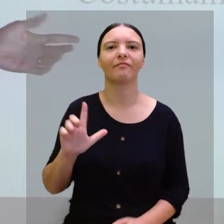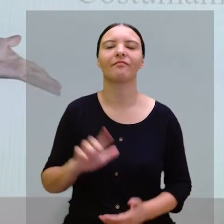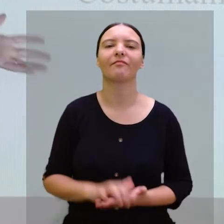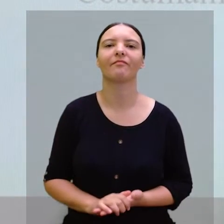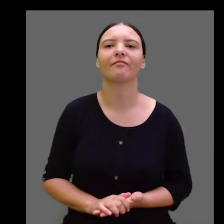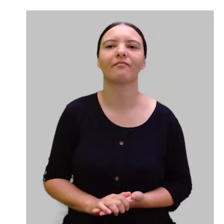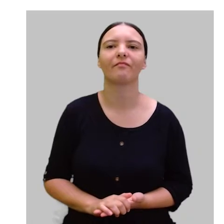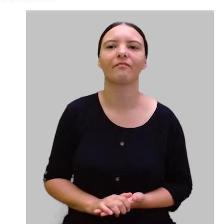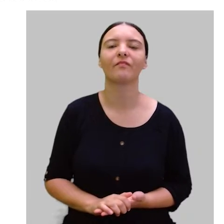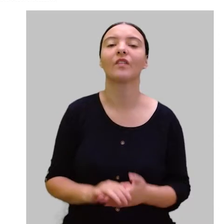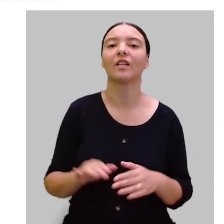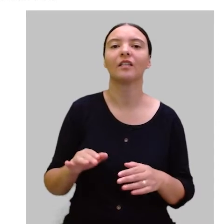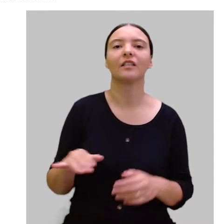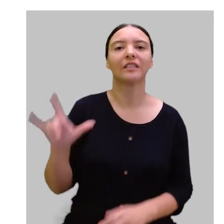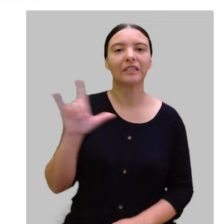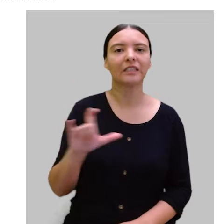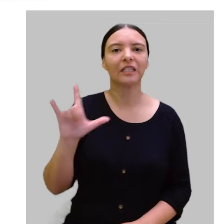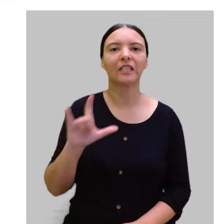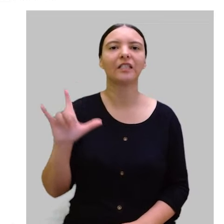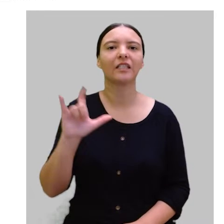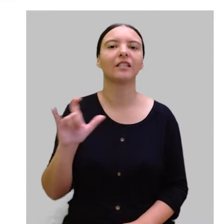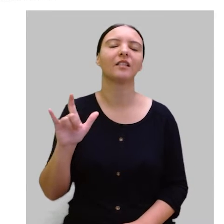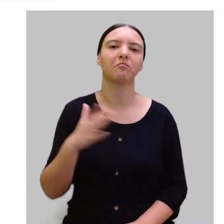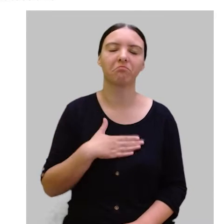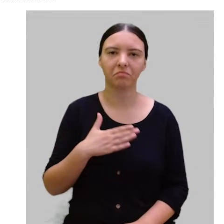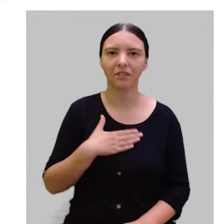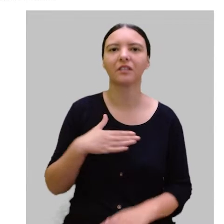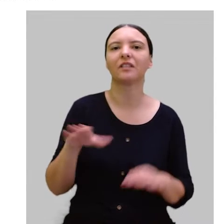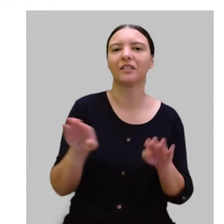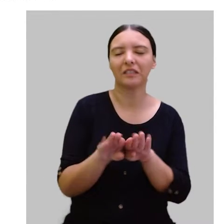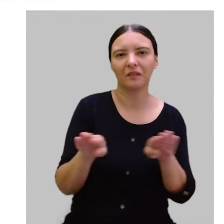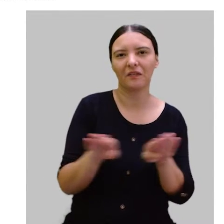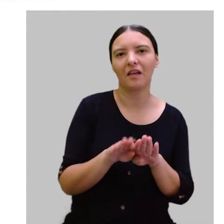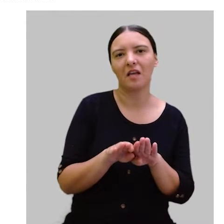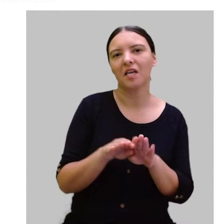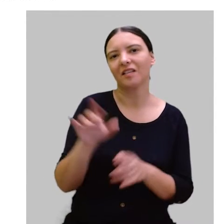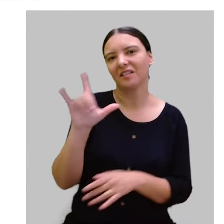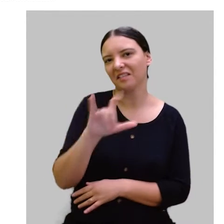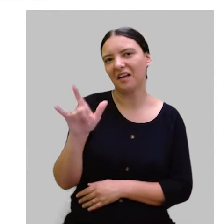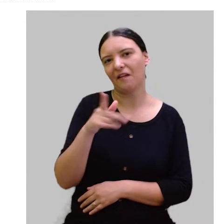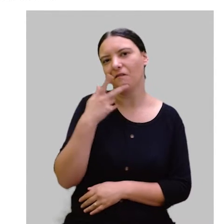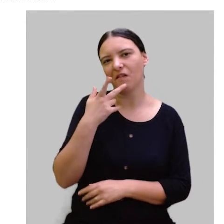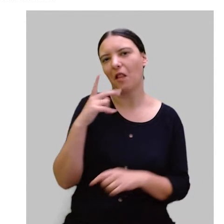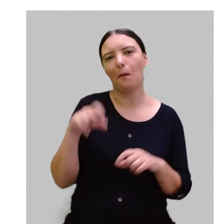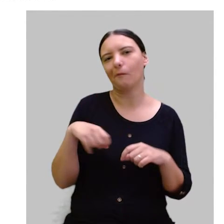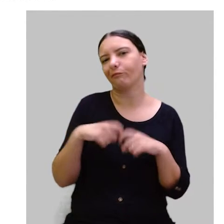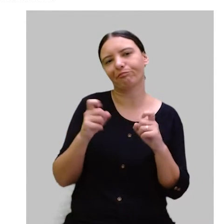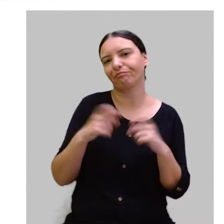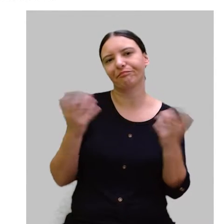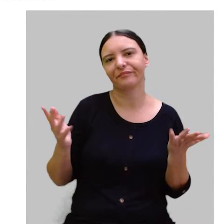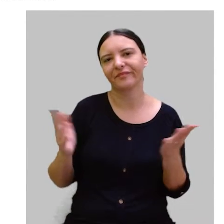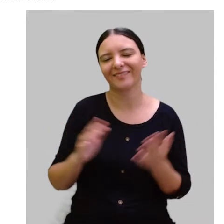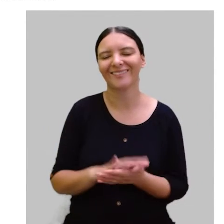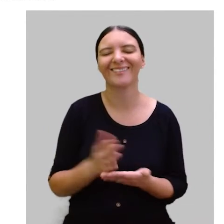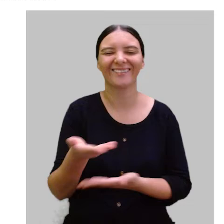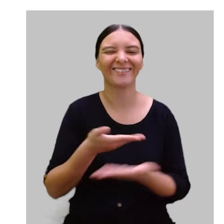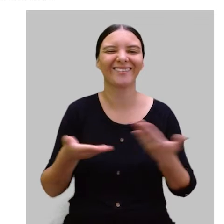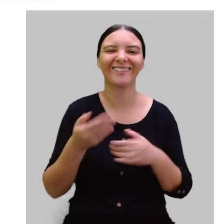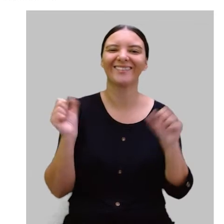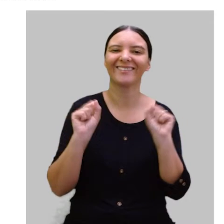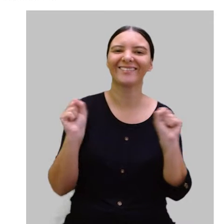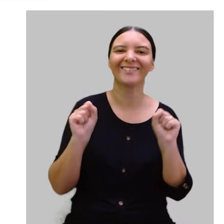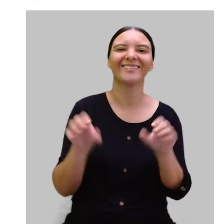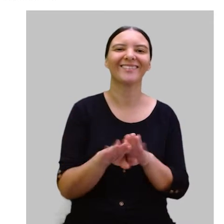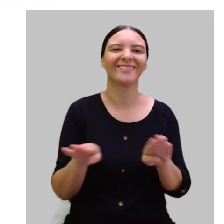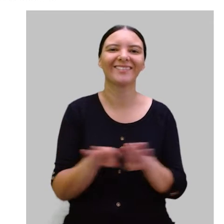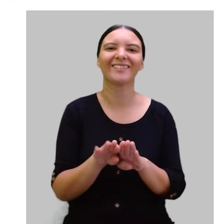Esse é meu Instagram também. Quem quiser, segue lá no Instagram. Eu sempre falo bobagens por lá. Tá? Eu vou adorar interagir lá também, abrir